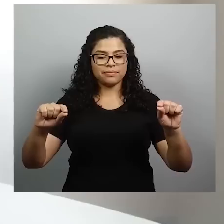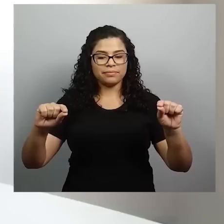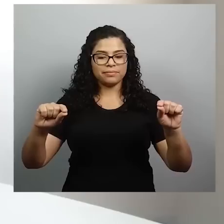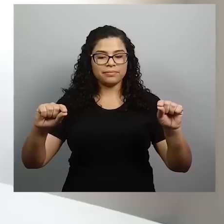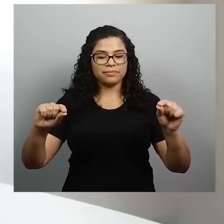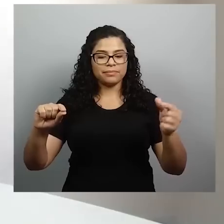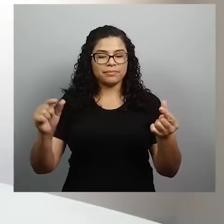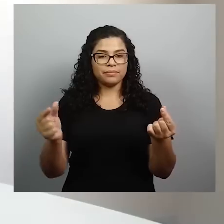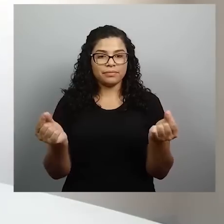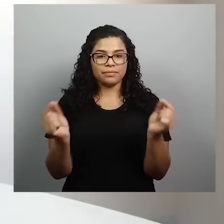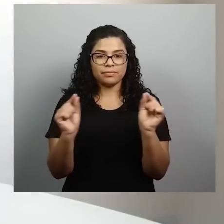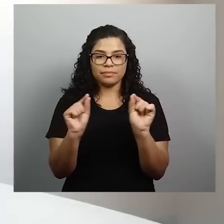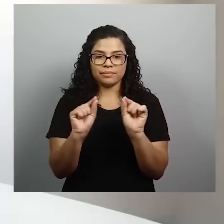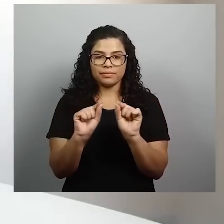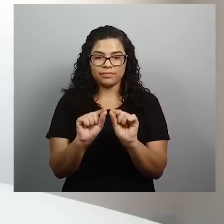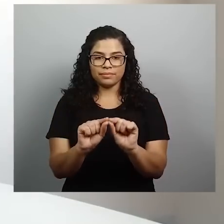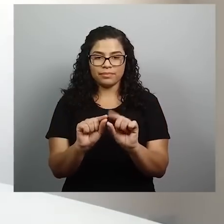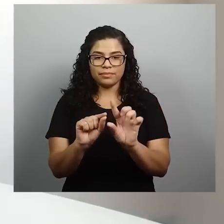e